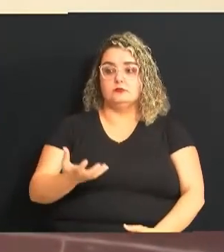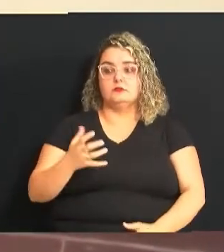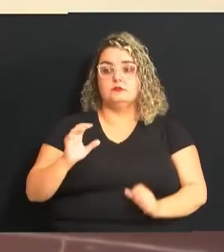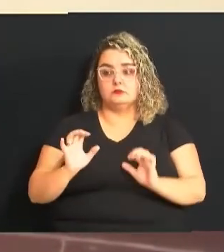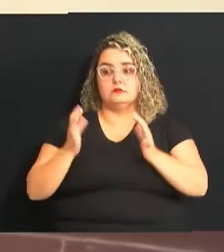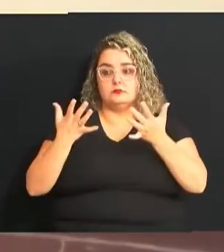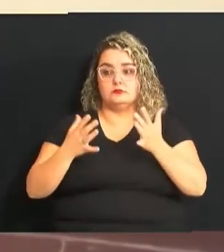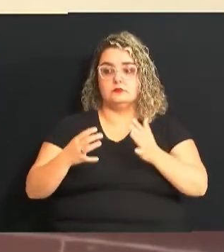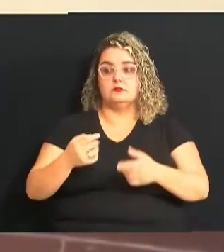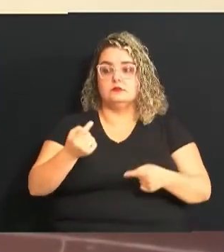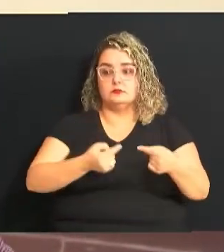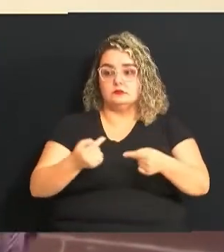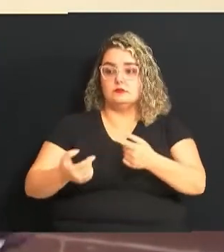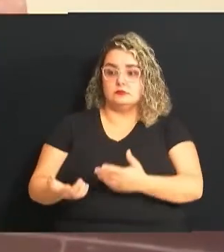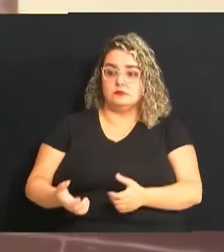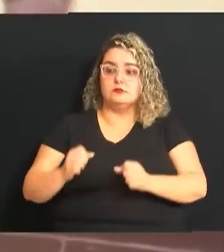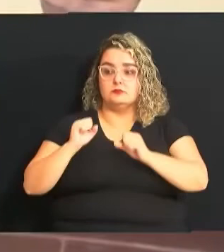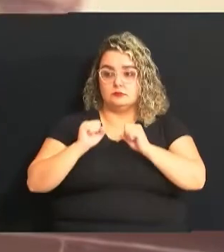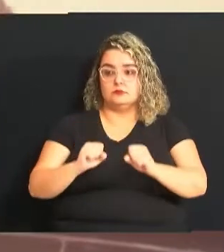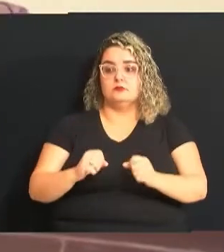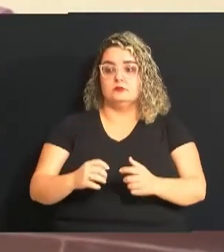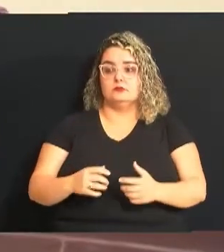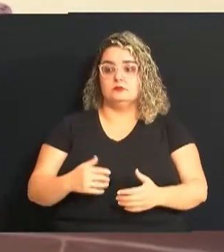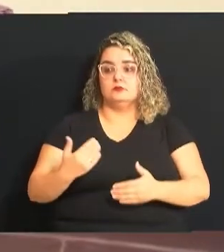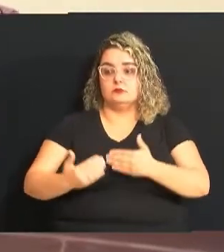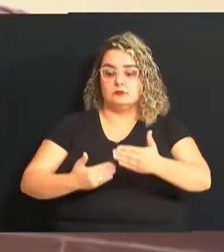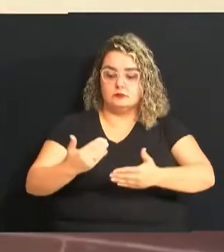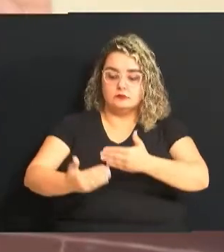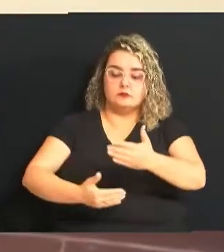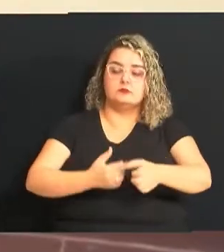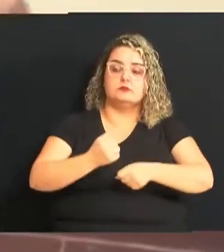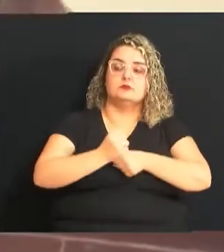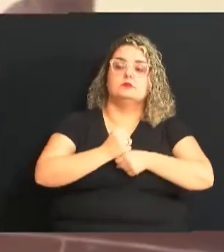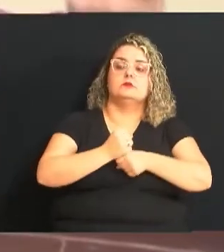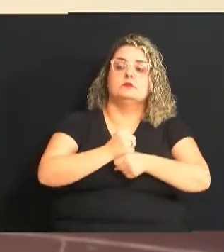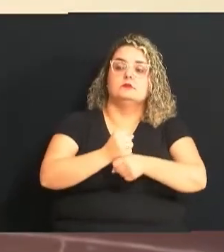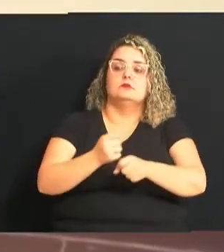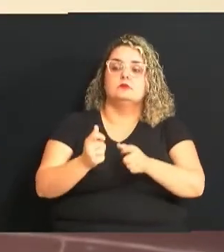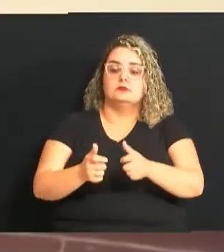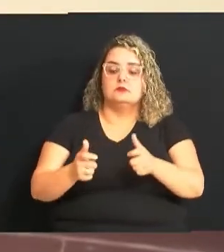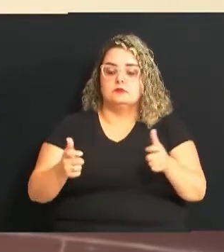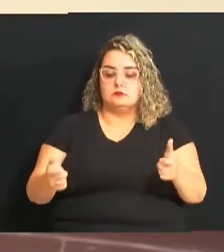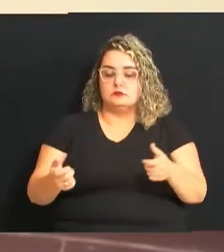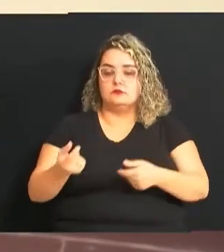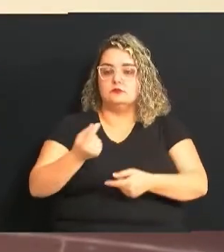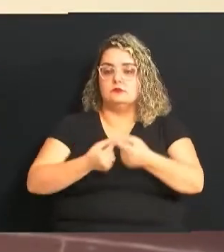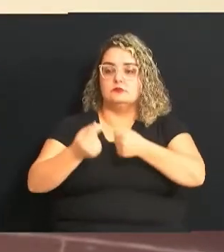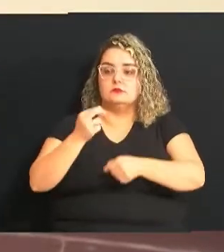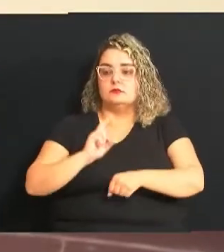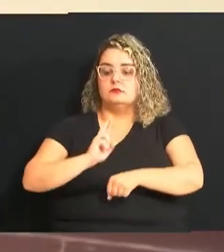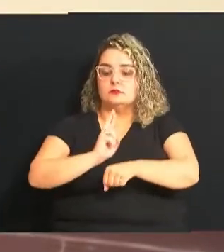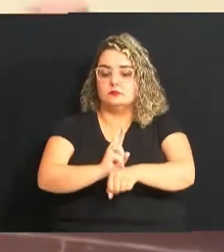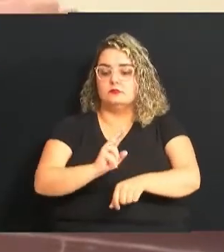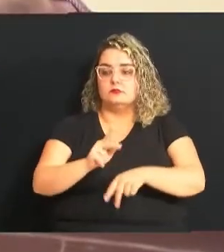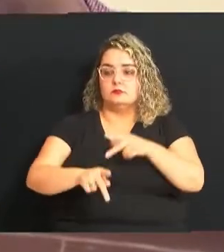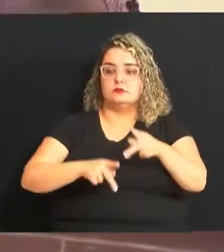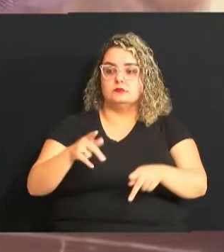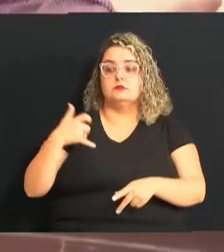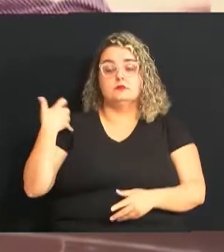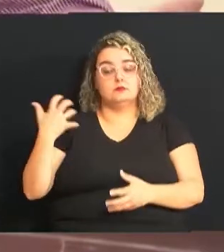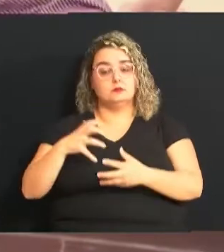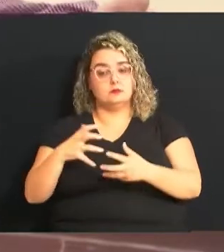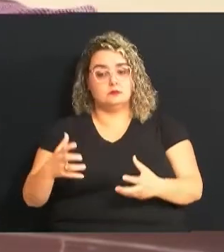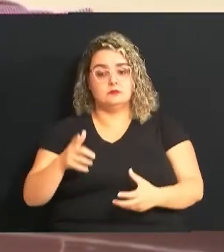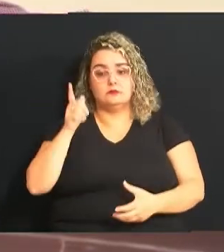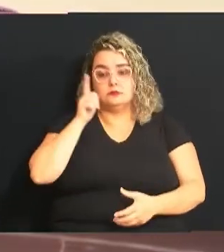realização desse debate e que a gente possa, nos próximos anos, aumentar os recursos para a população idosa,